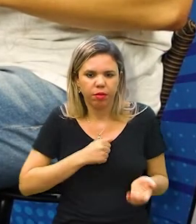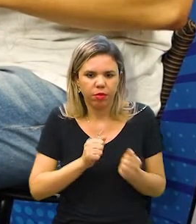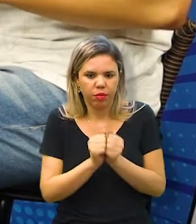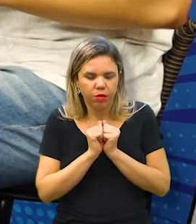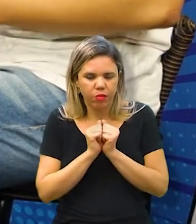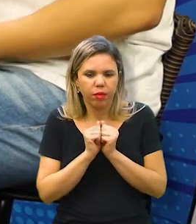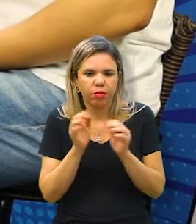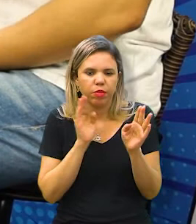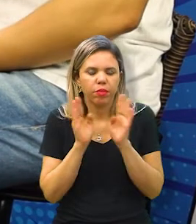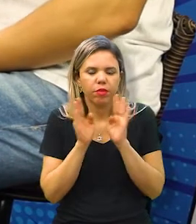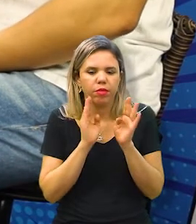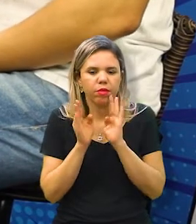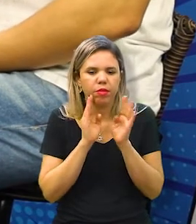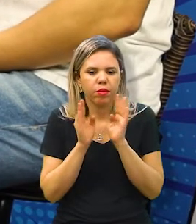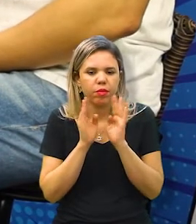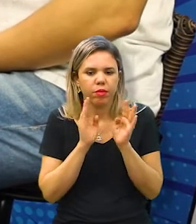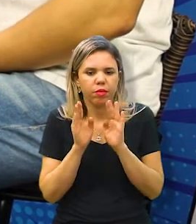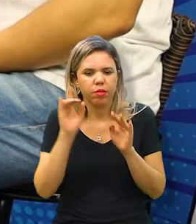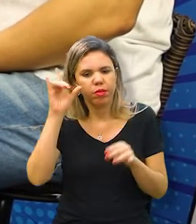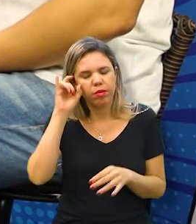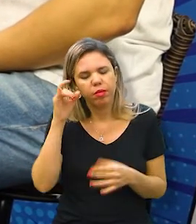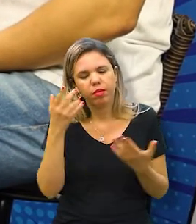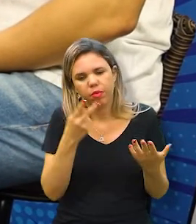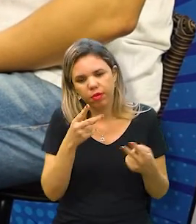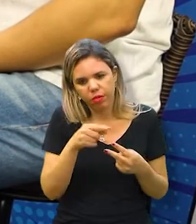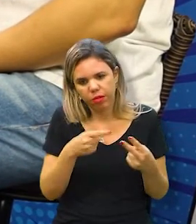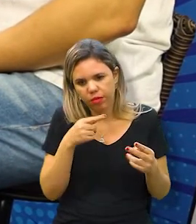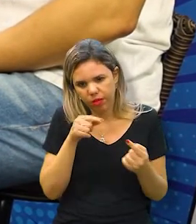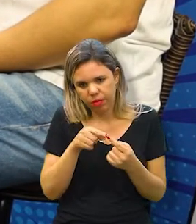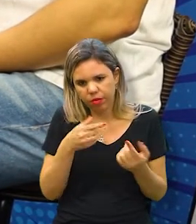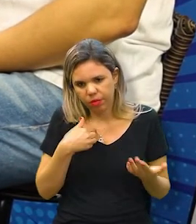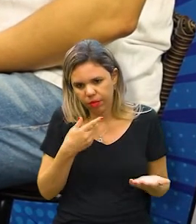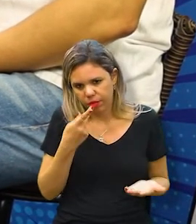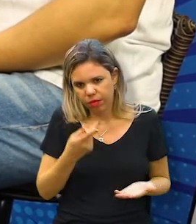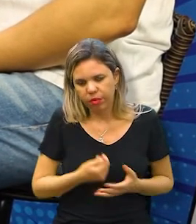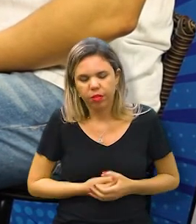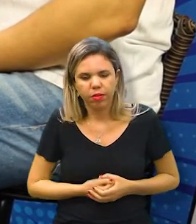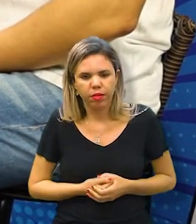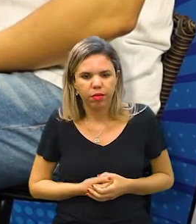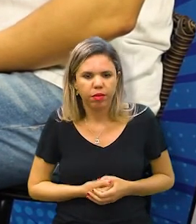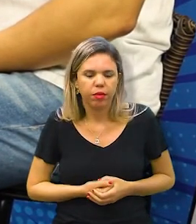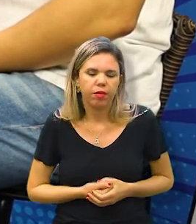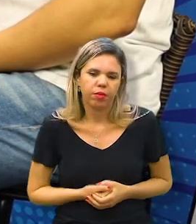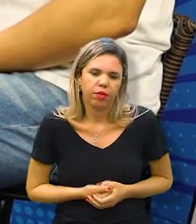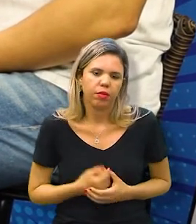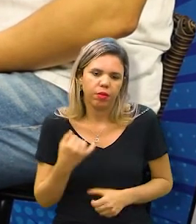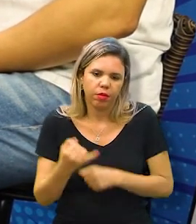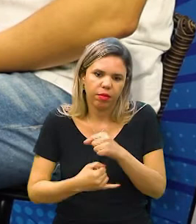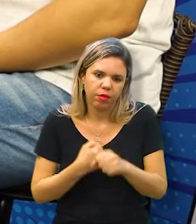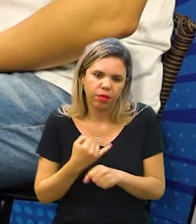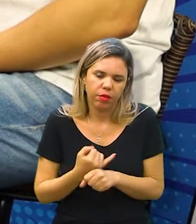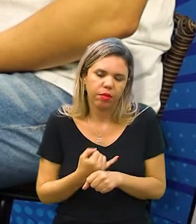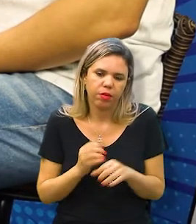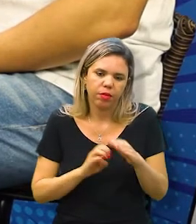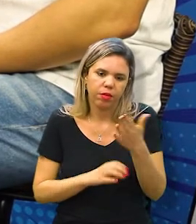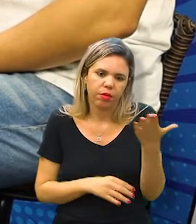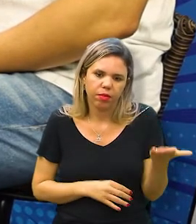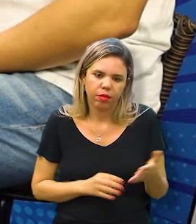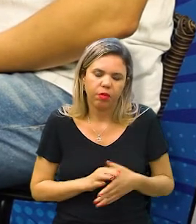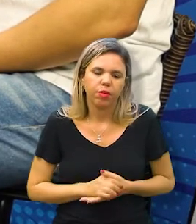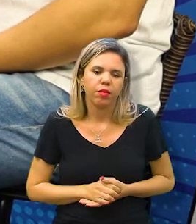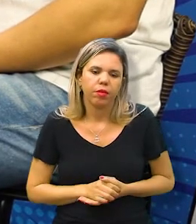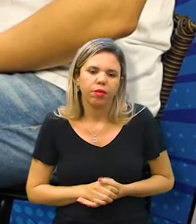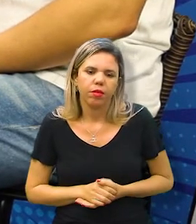comigo, pelo Facebook ou pelo Instagram, pode falar diretamente comigo, pelo site da minha editora